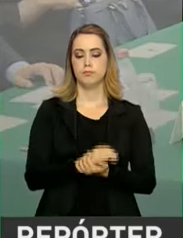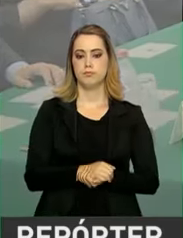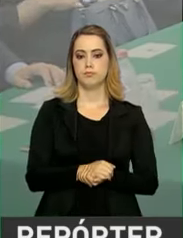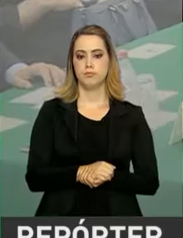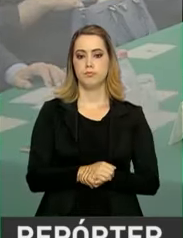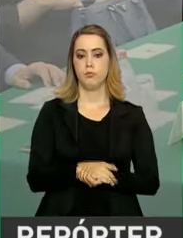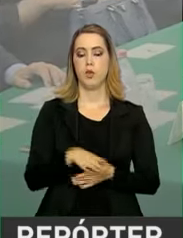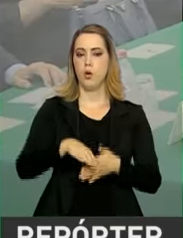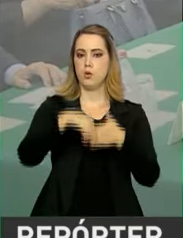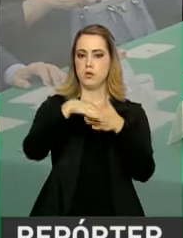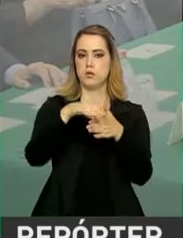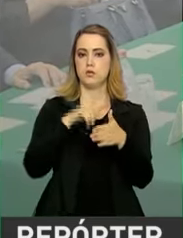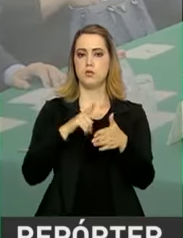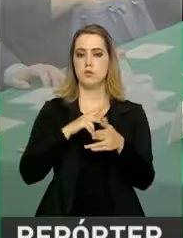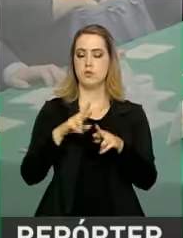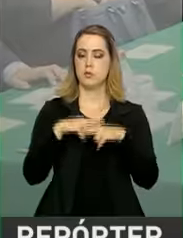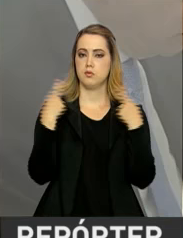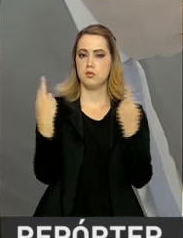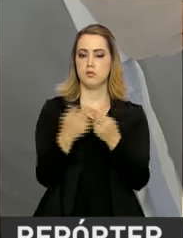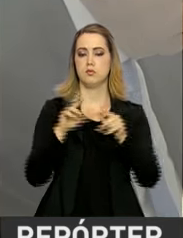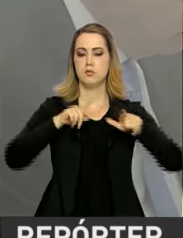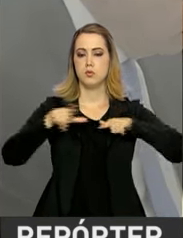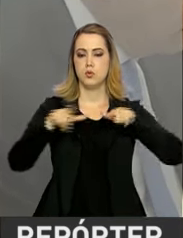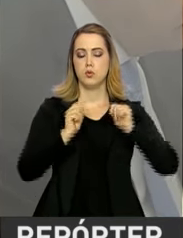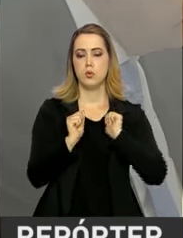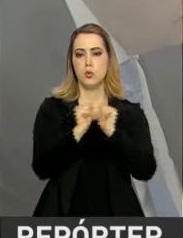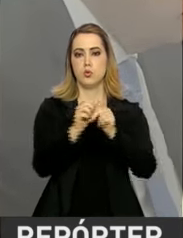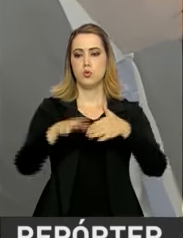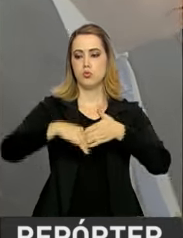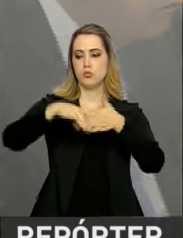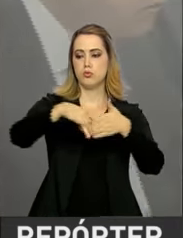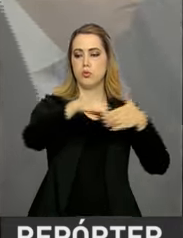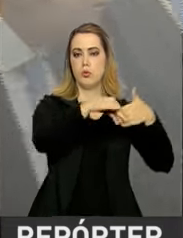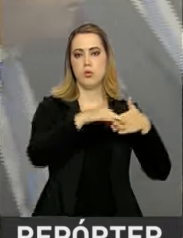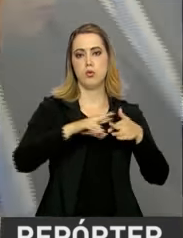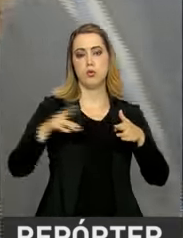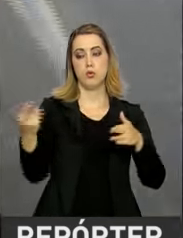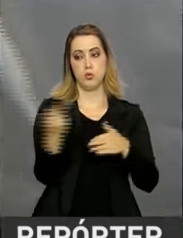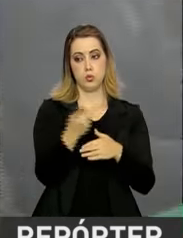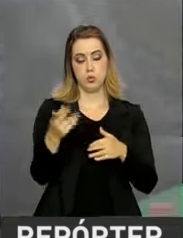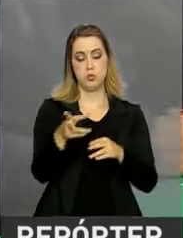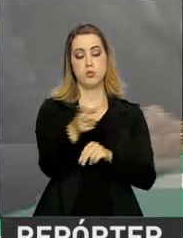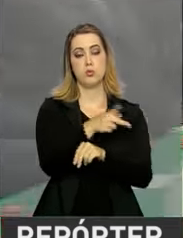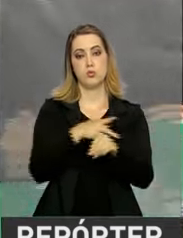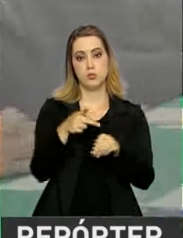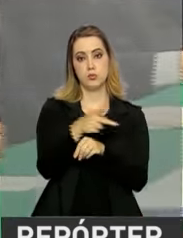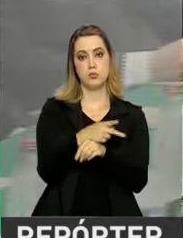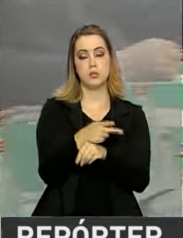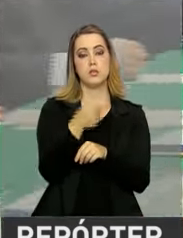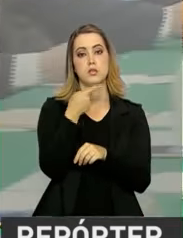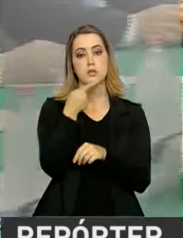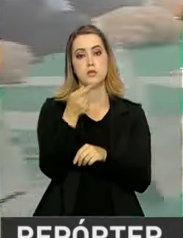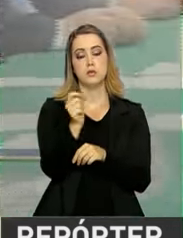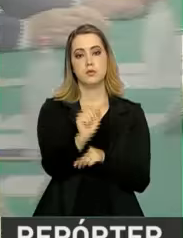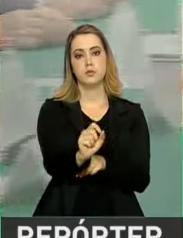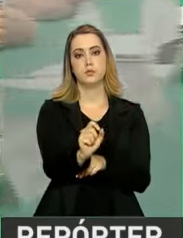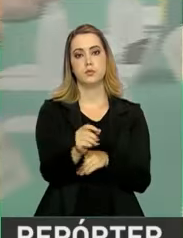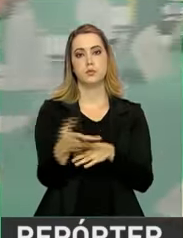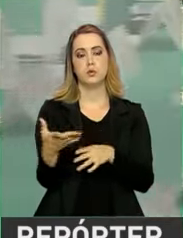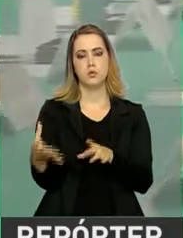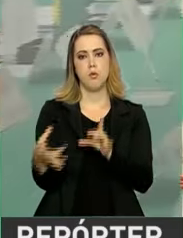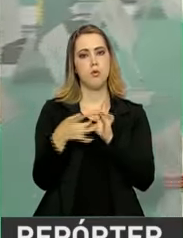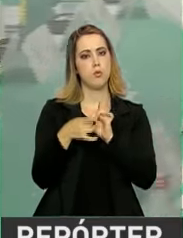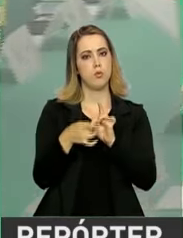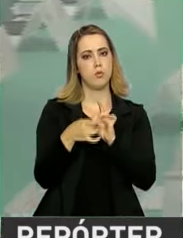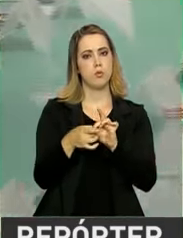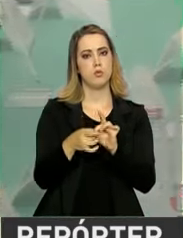líderes tiveram uma reunião de trabalho com as autoridades dos dois países o primeiro-ministro japonês lembrou que os dois países compartilham valores